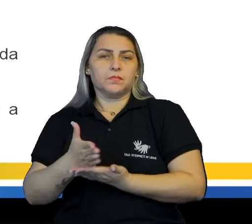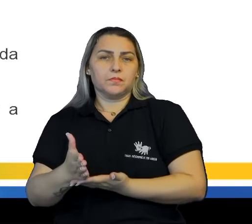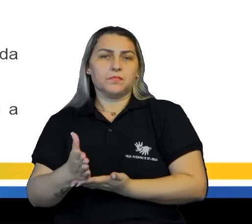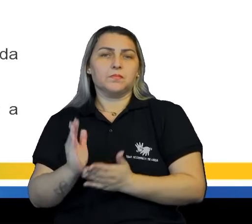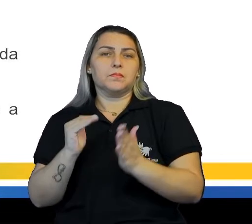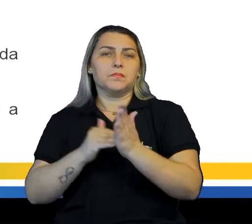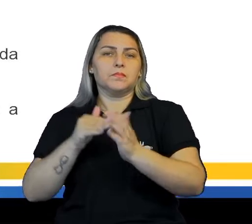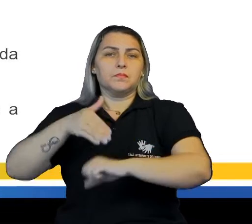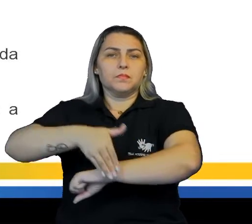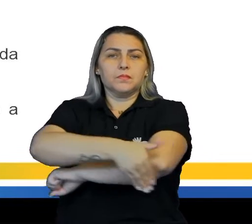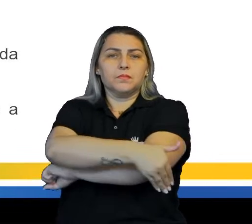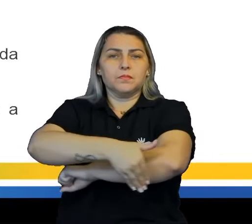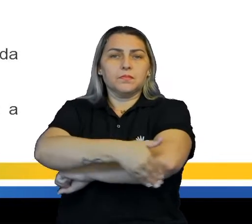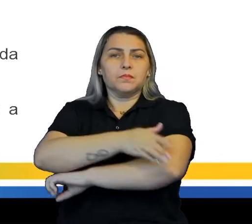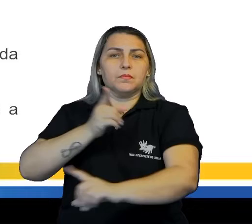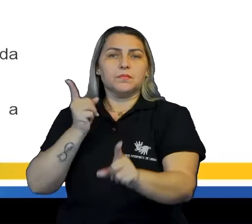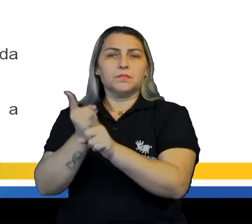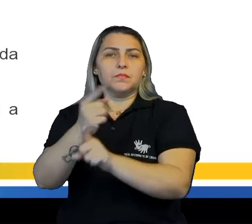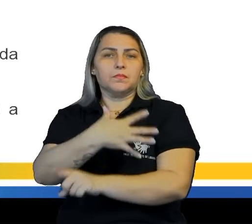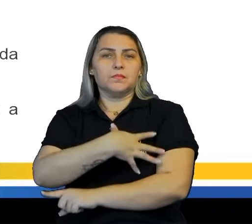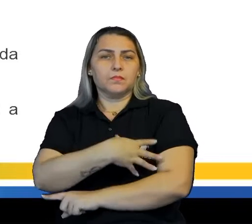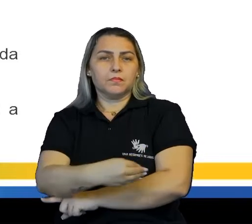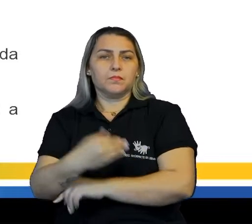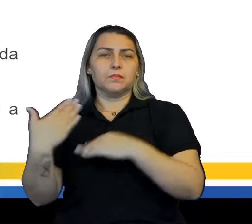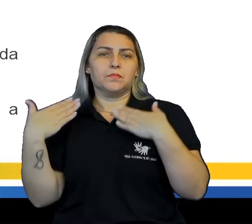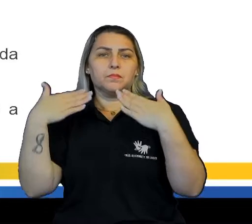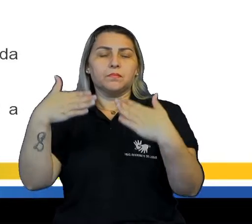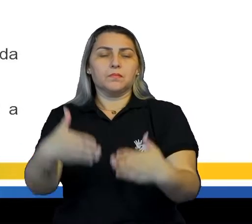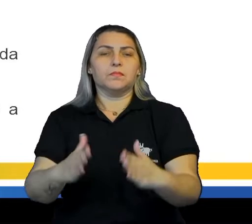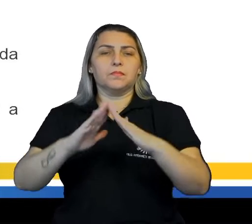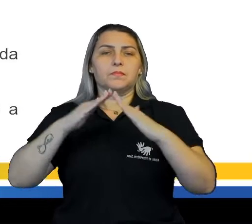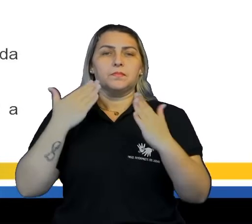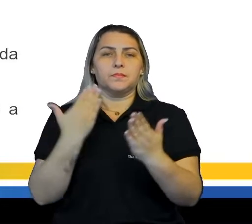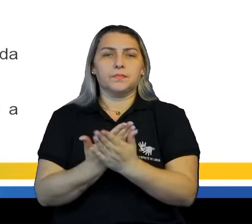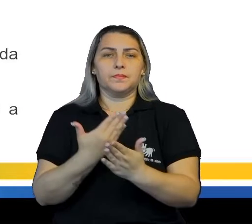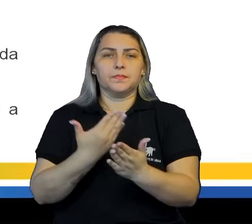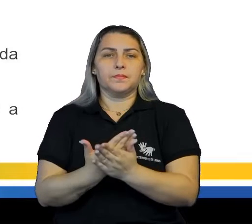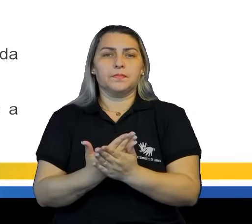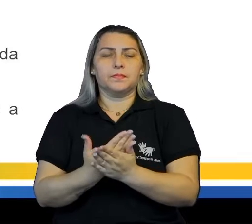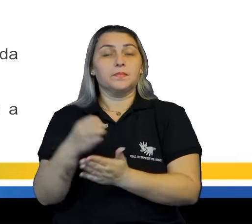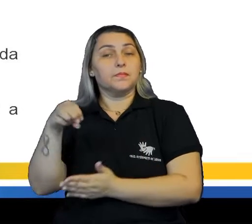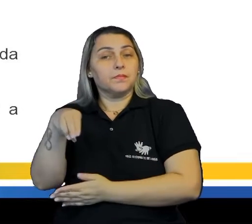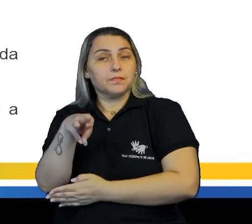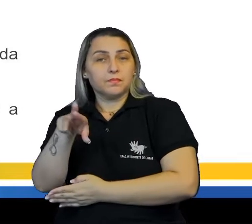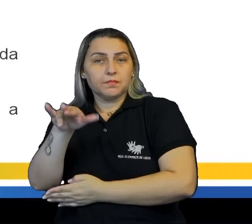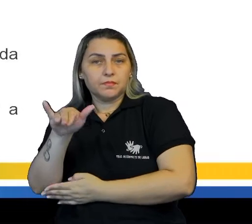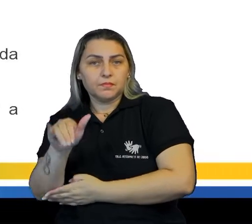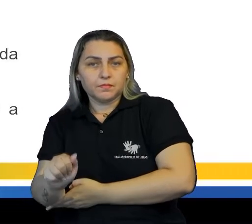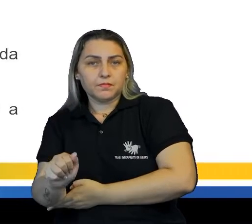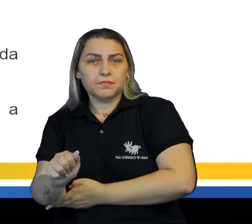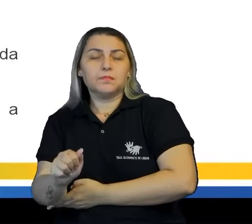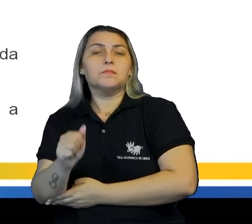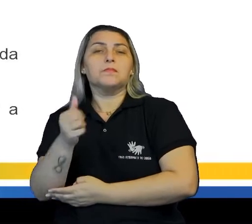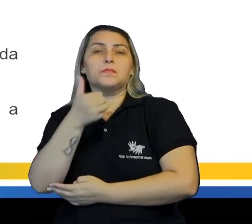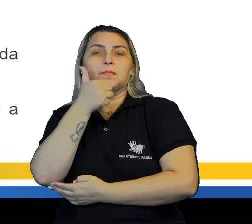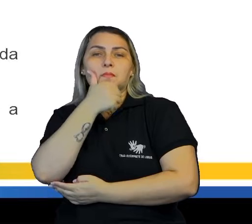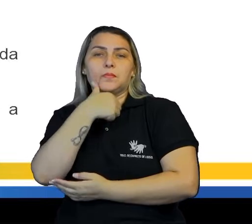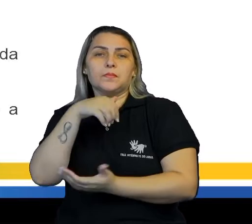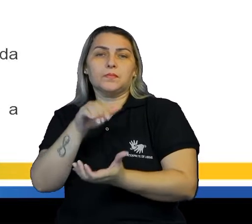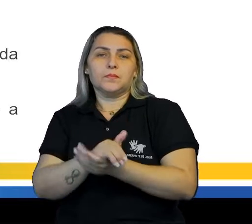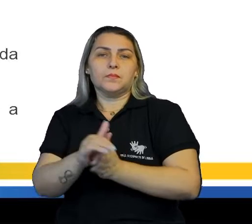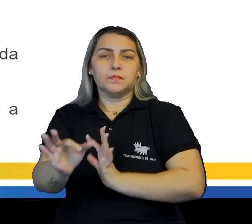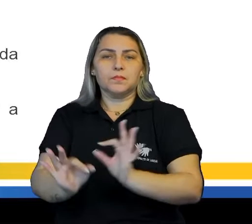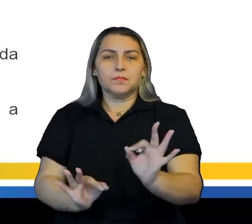seguiu até a esquina para encontrar o filho que chegava da escola, enquanto Maria, sua